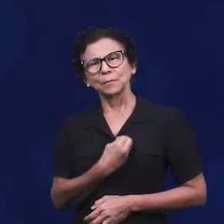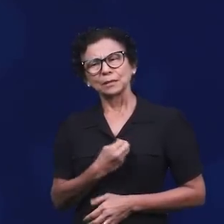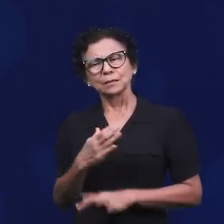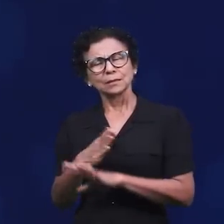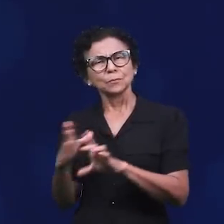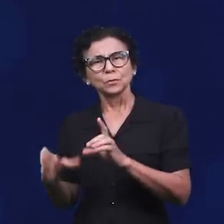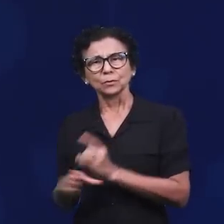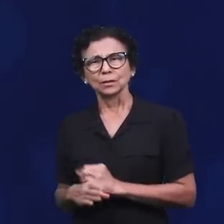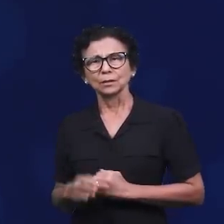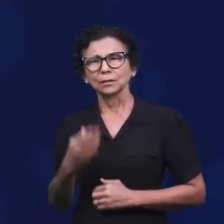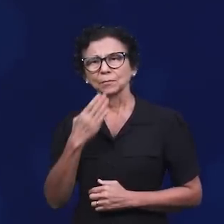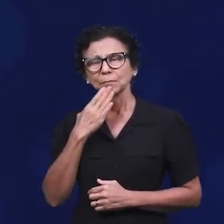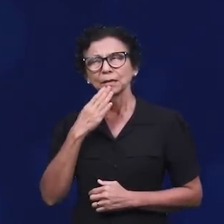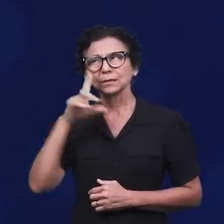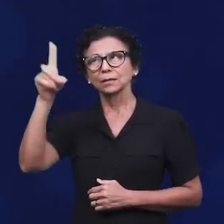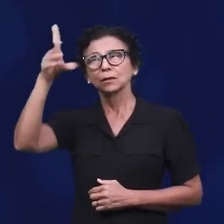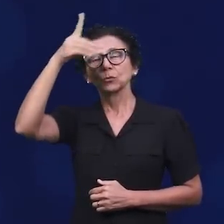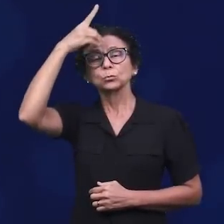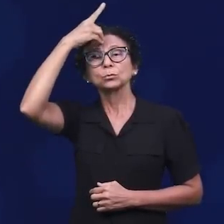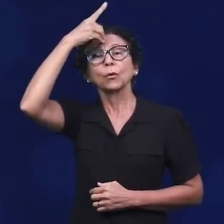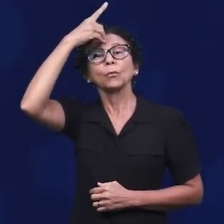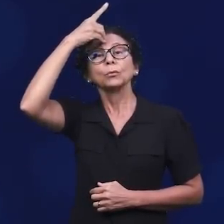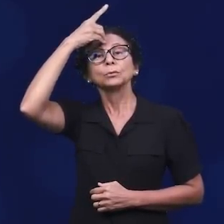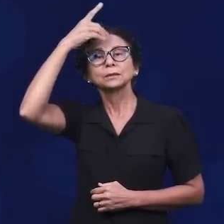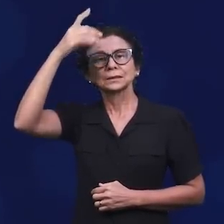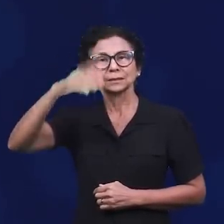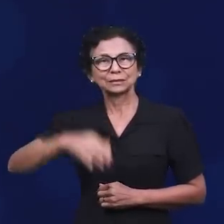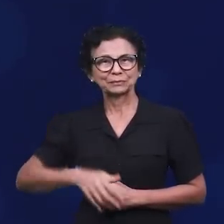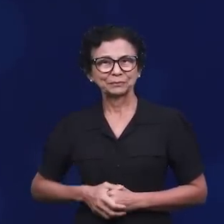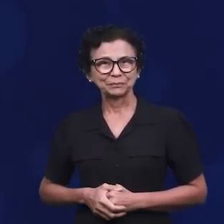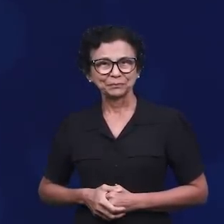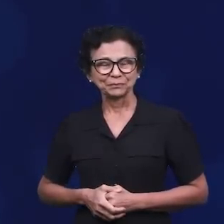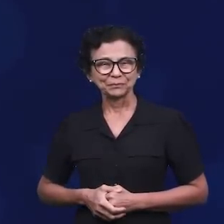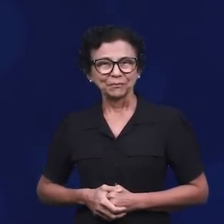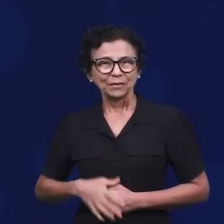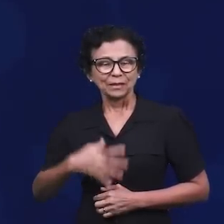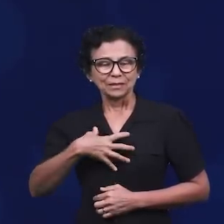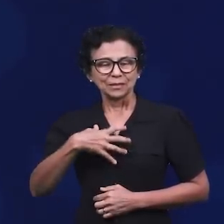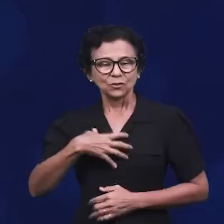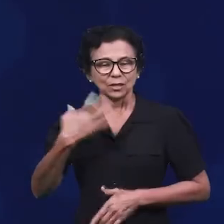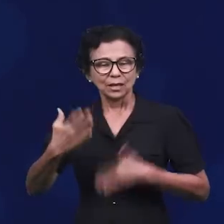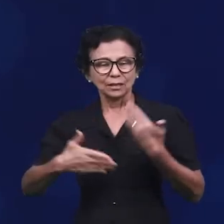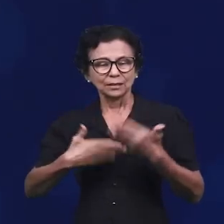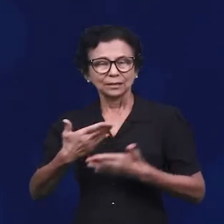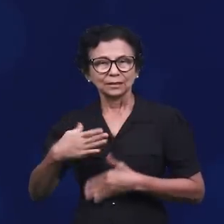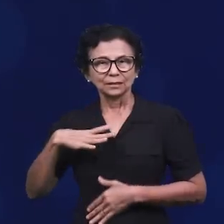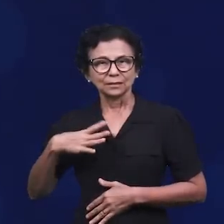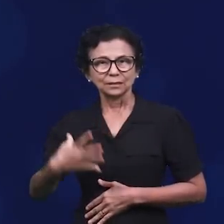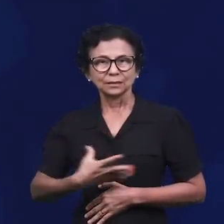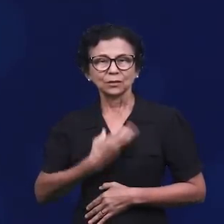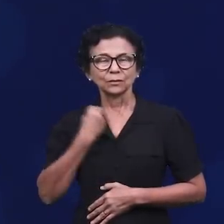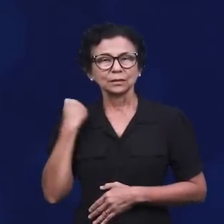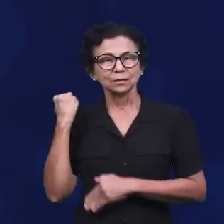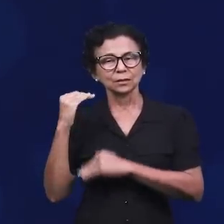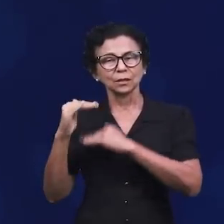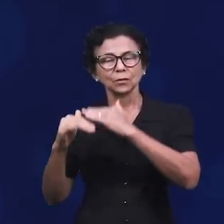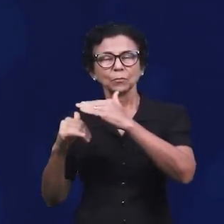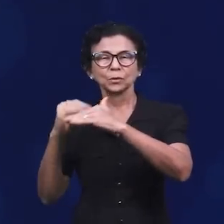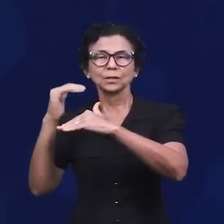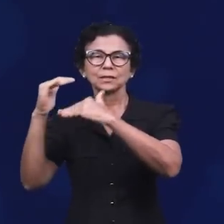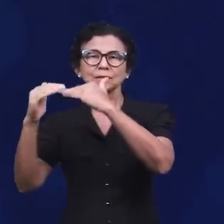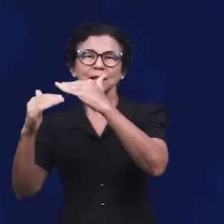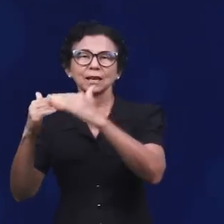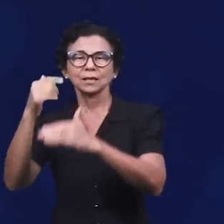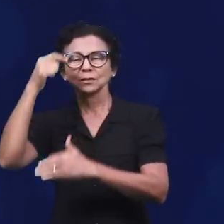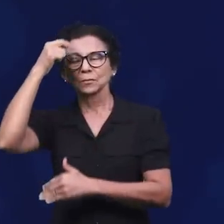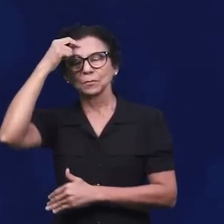dons espirituais. Viver essa alegria da salvação, que a cada dia ela vai nos transformando na nossa